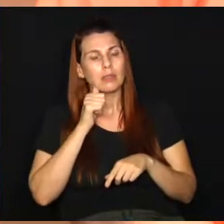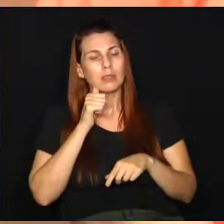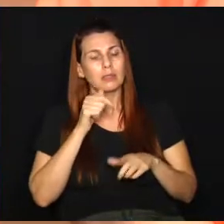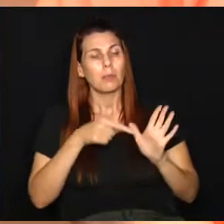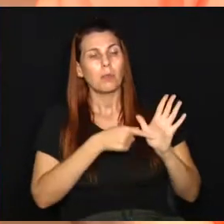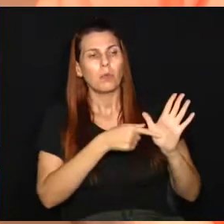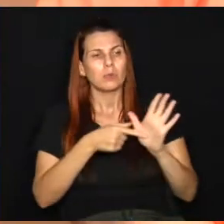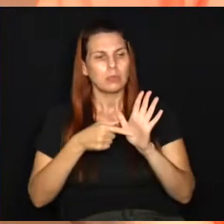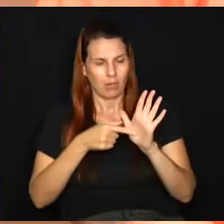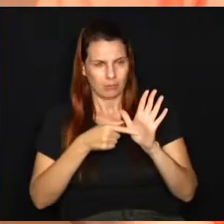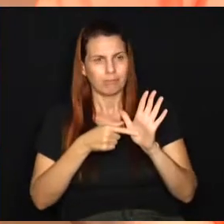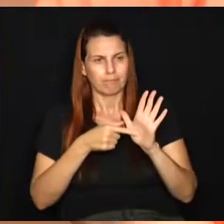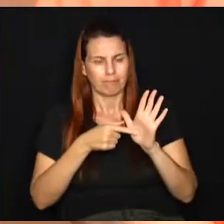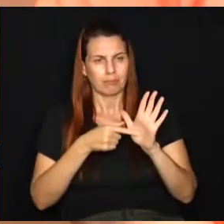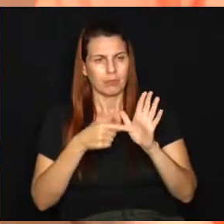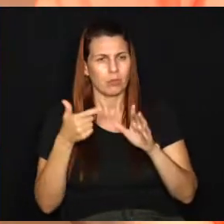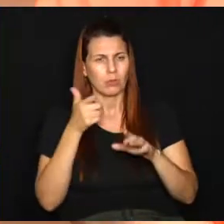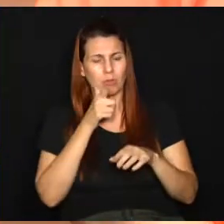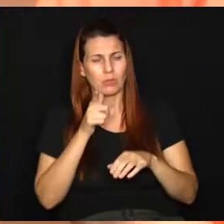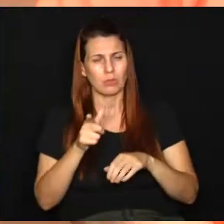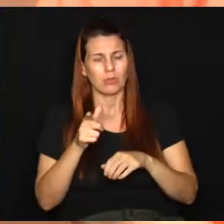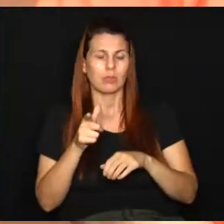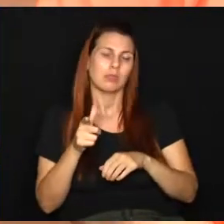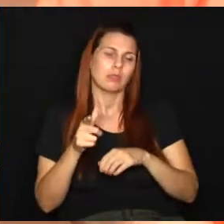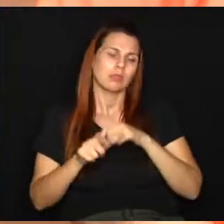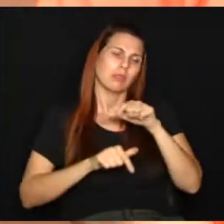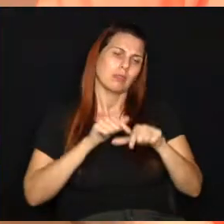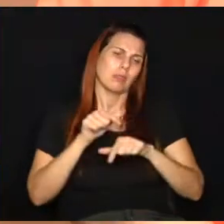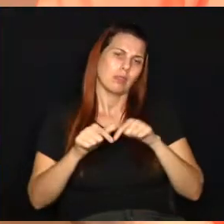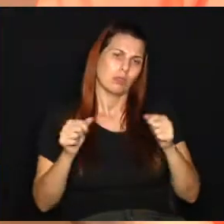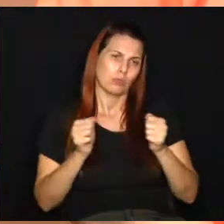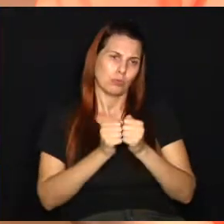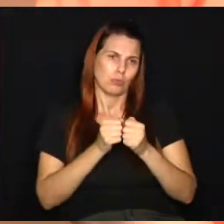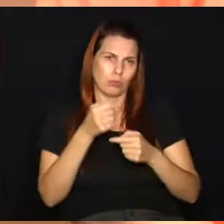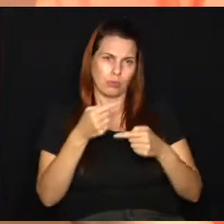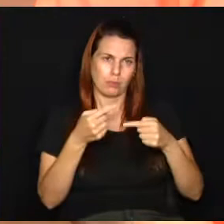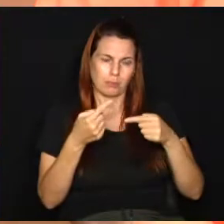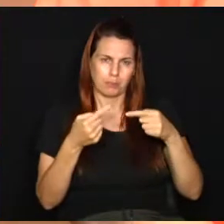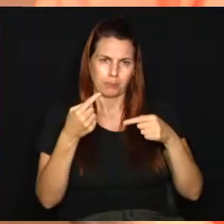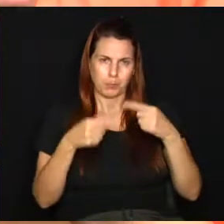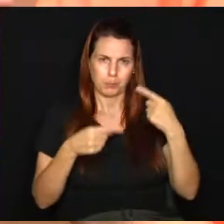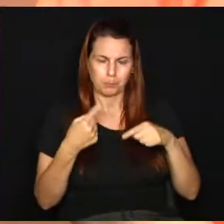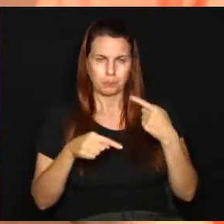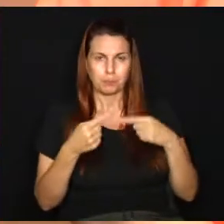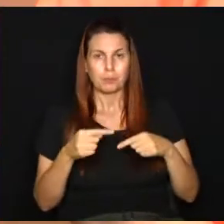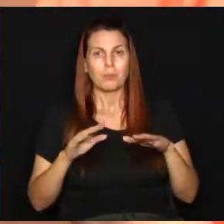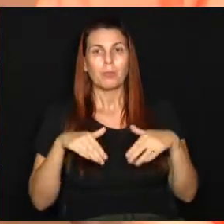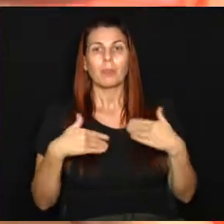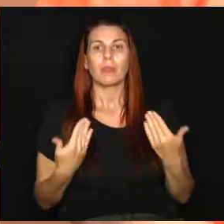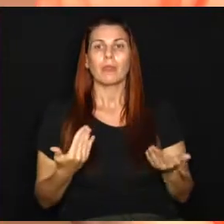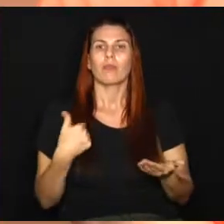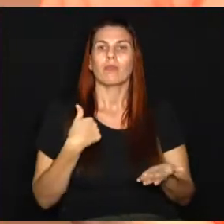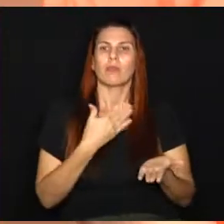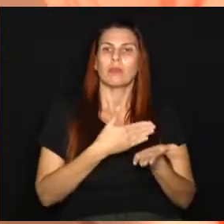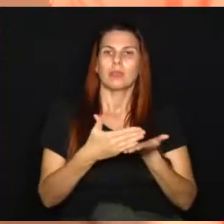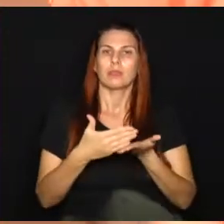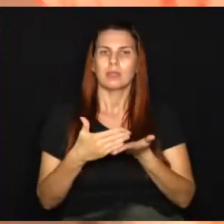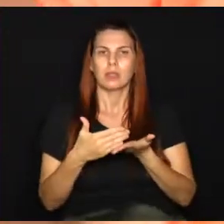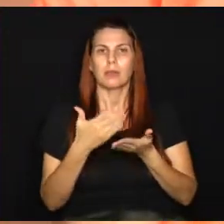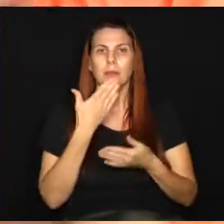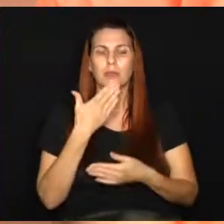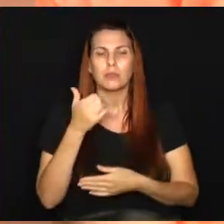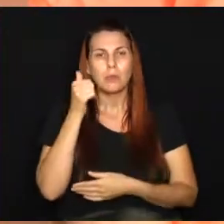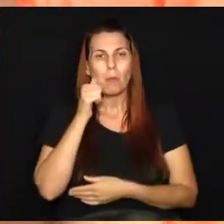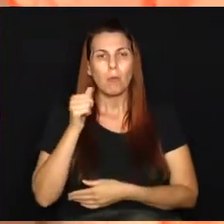levantado para ocupar a política. Então, sem mais delongas, eu gostaria de passar. Então, vamos começar com a Cássia. Cássia,